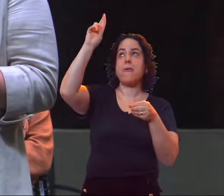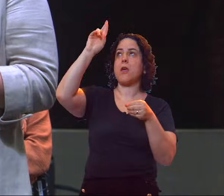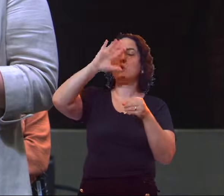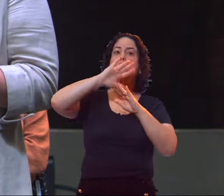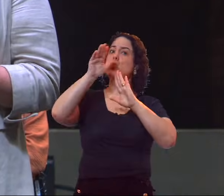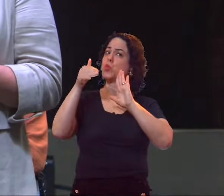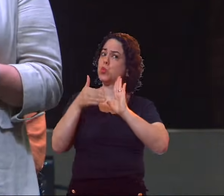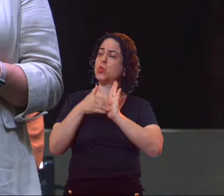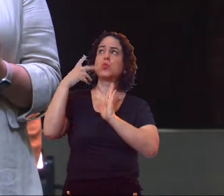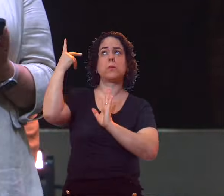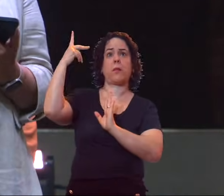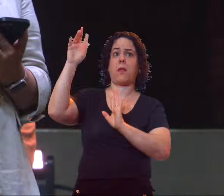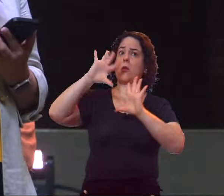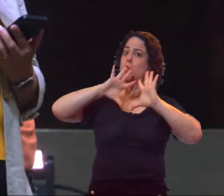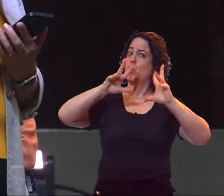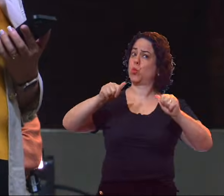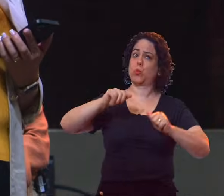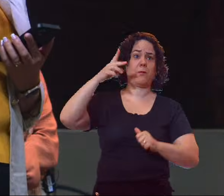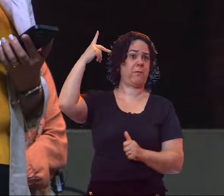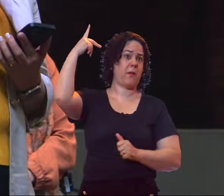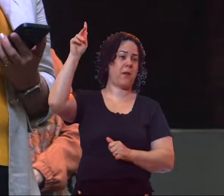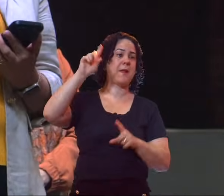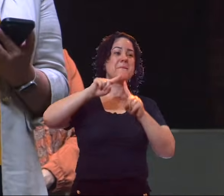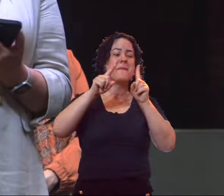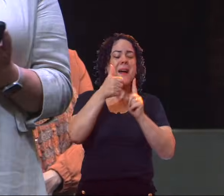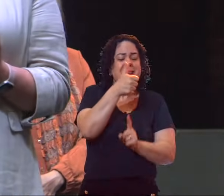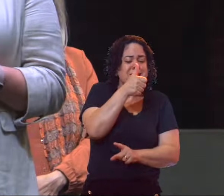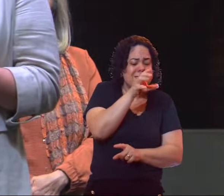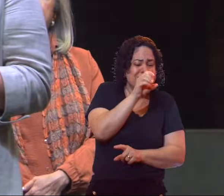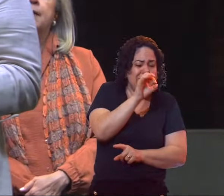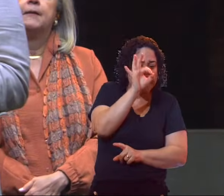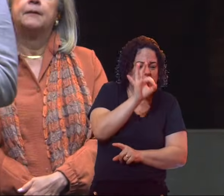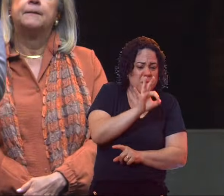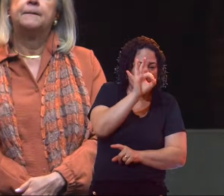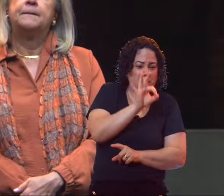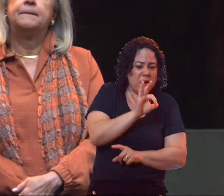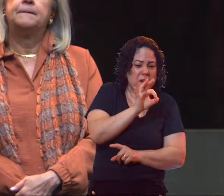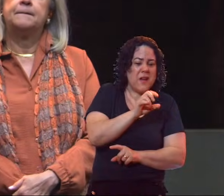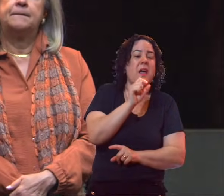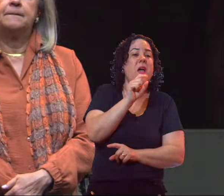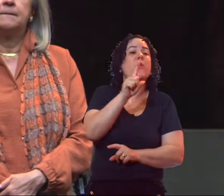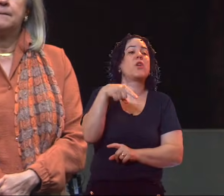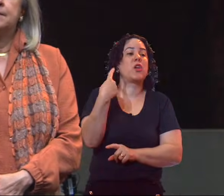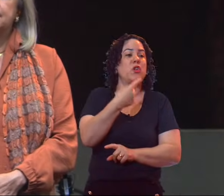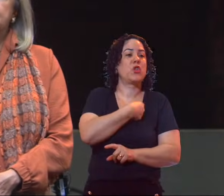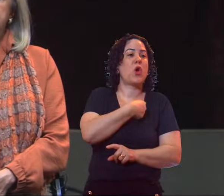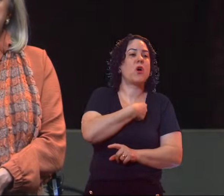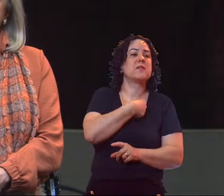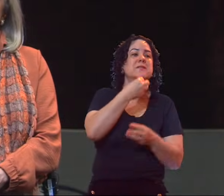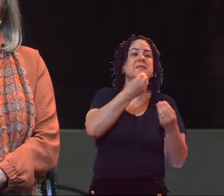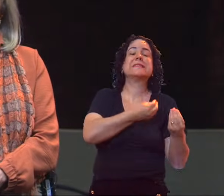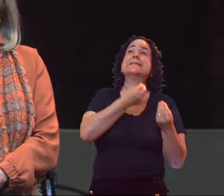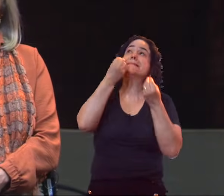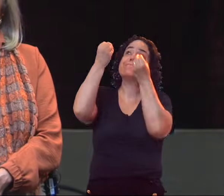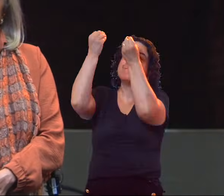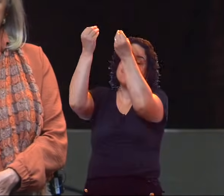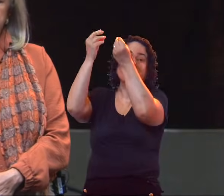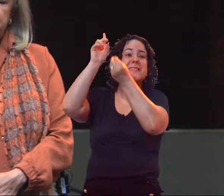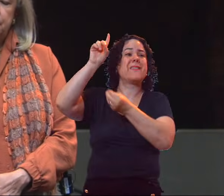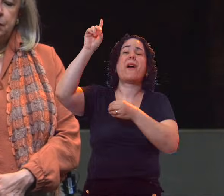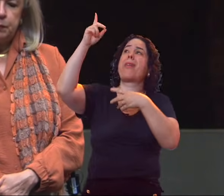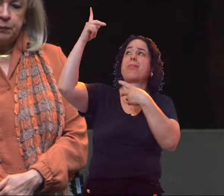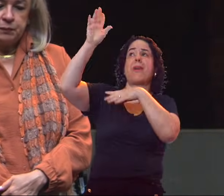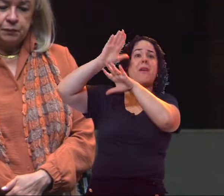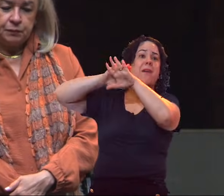é dele, né, queridos? 10% é aquilo que nós devolvemos ao nosso Deus, é